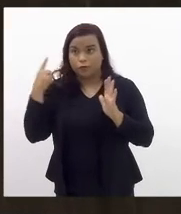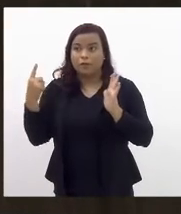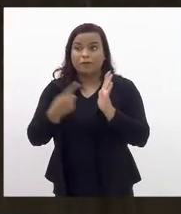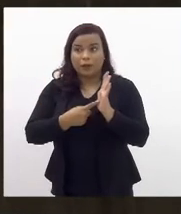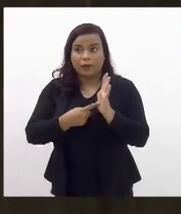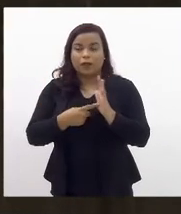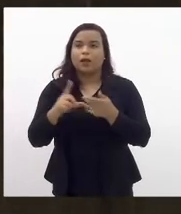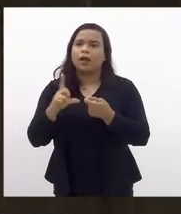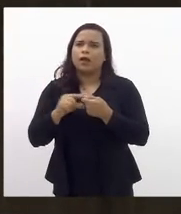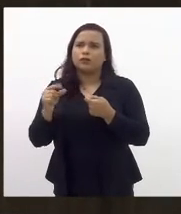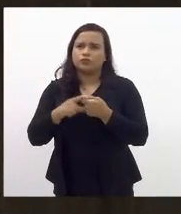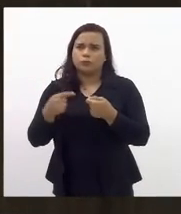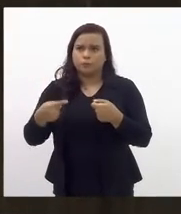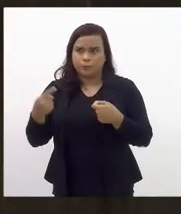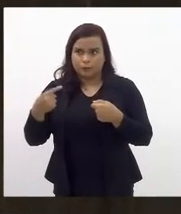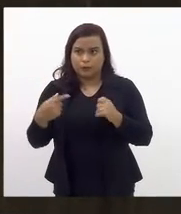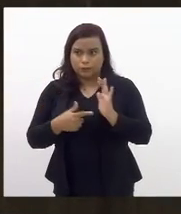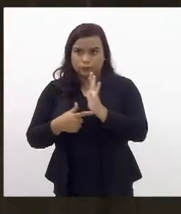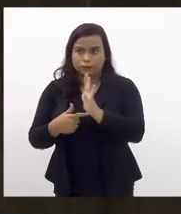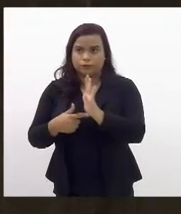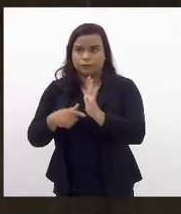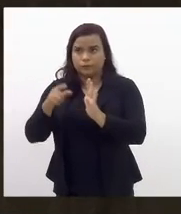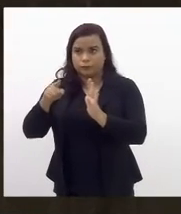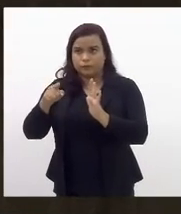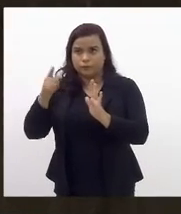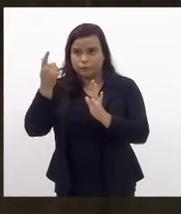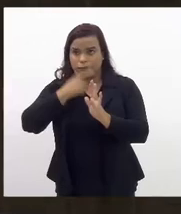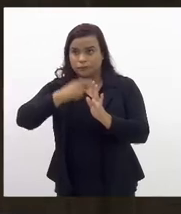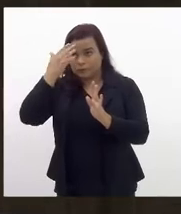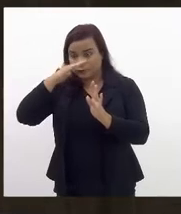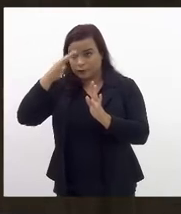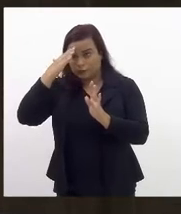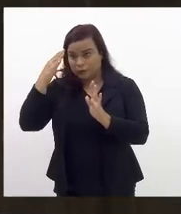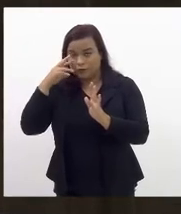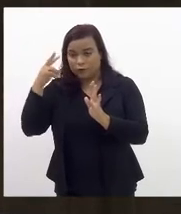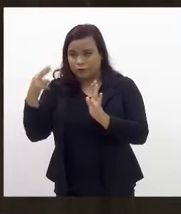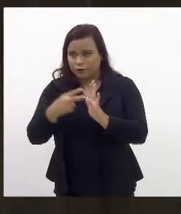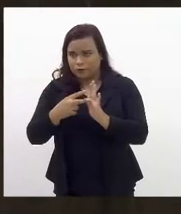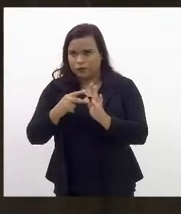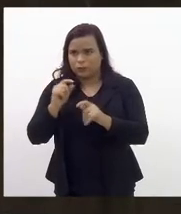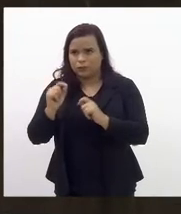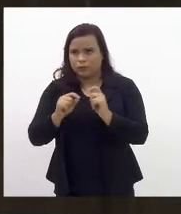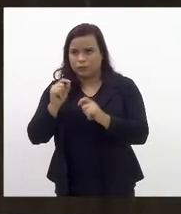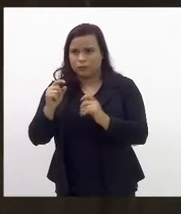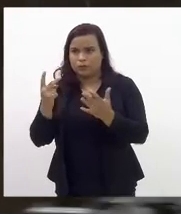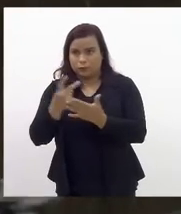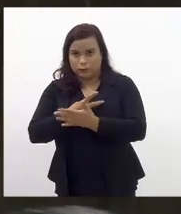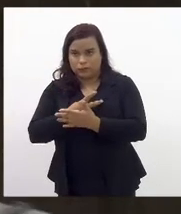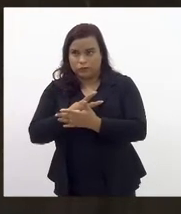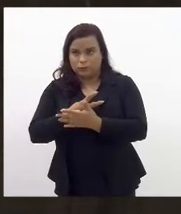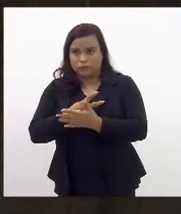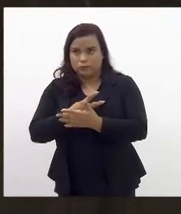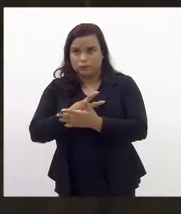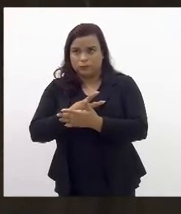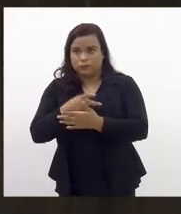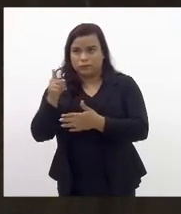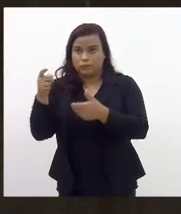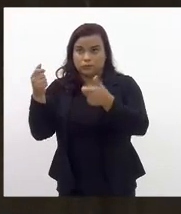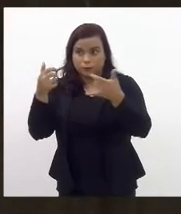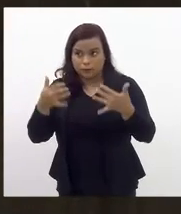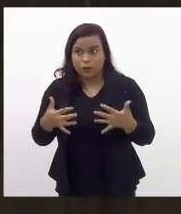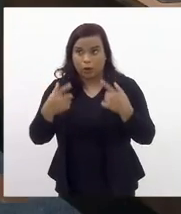artigo primeiro, o senhor consegue entender o que o senhor nos acabou de